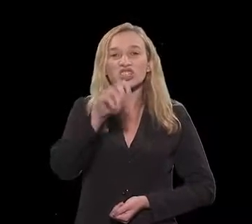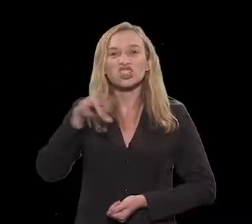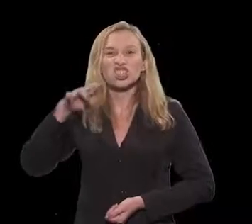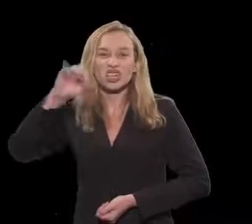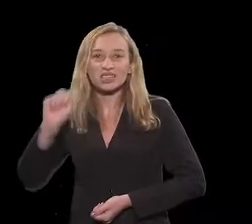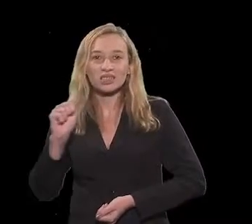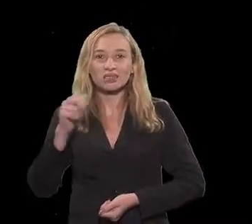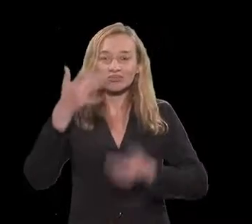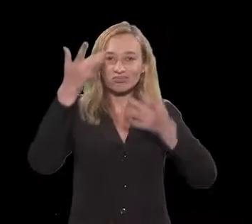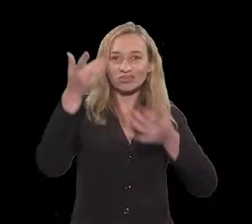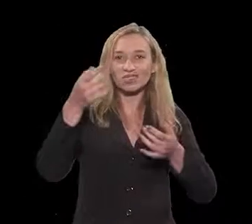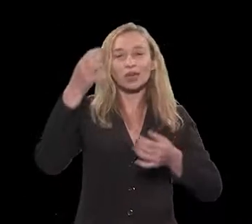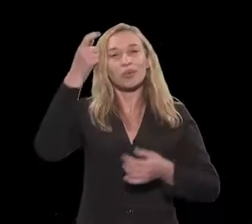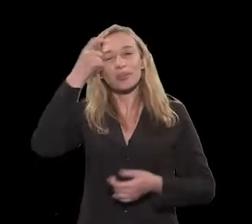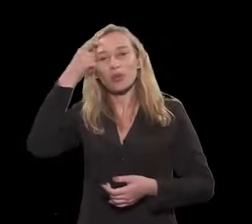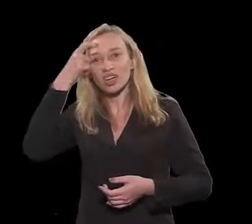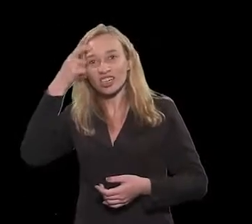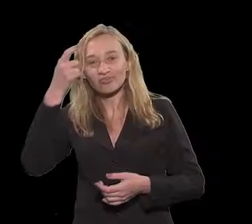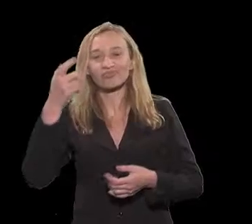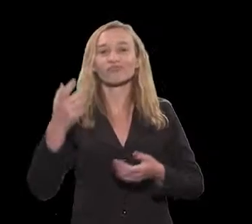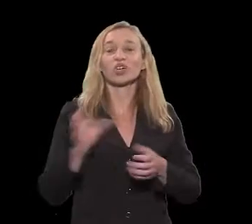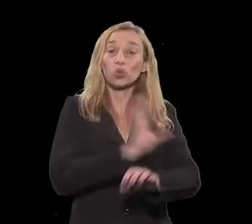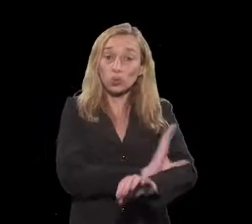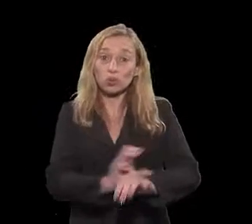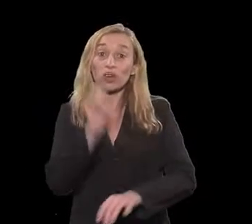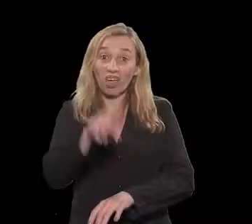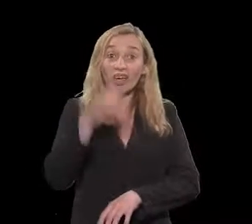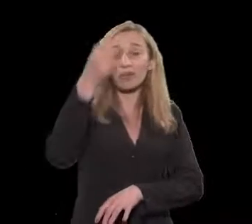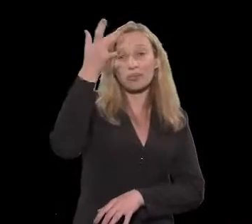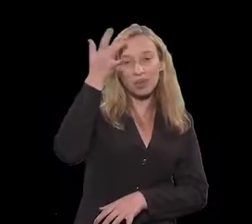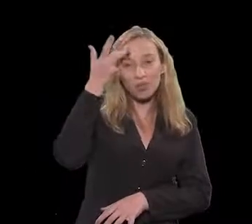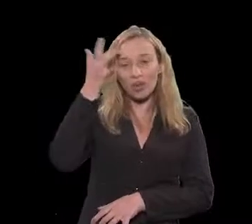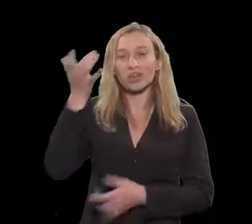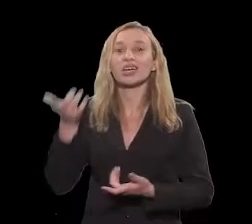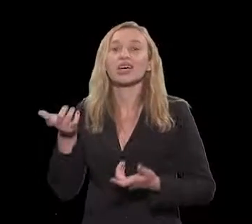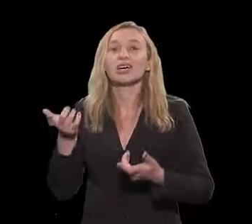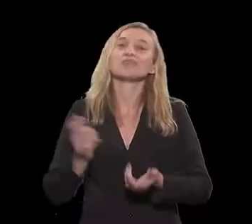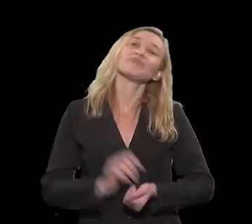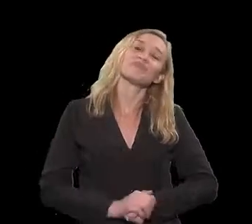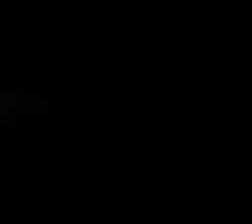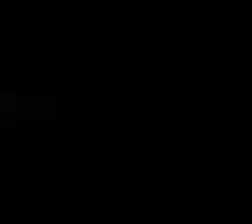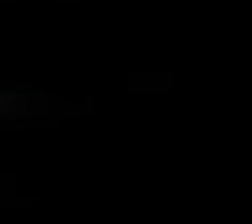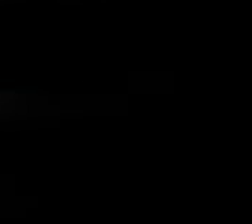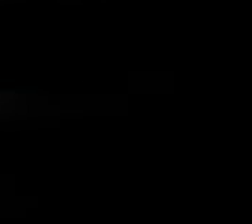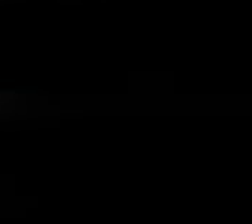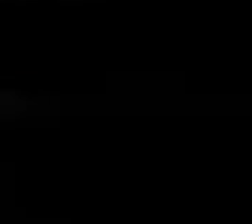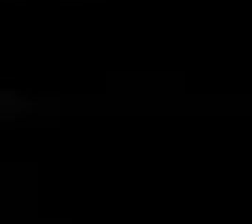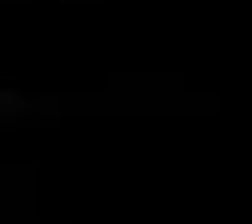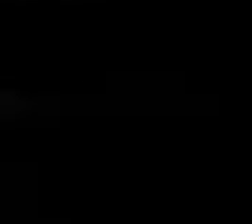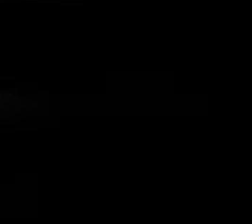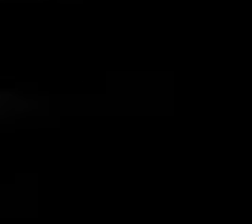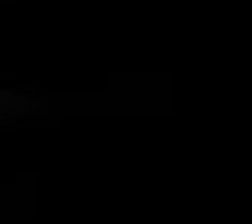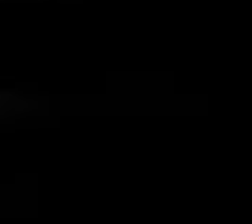oxigenação da memória coletiva. Cultura é memória. E essa memória é a nossa herança.